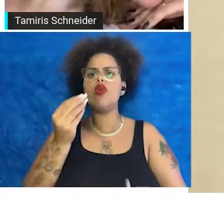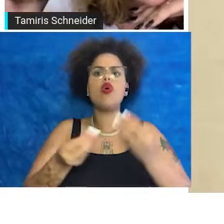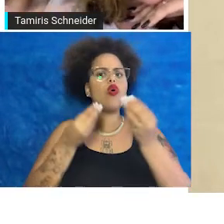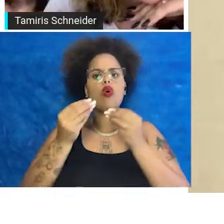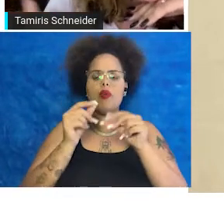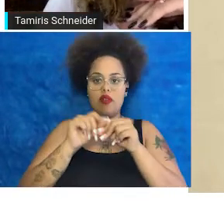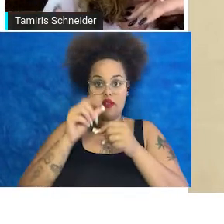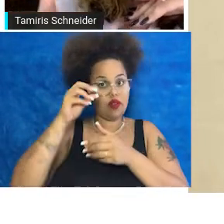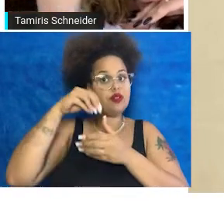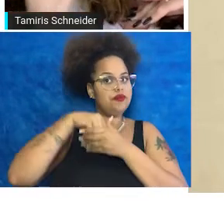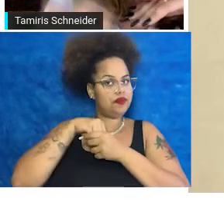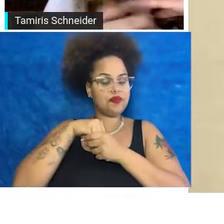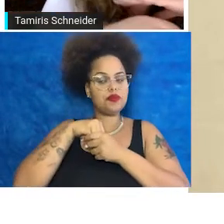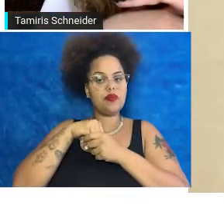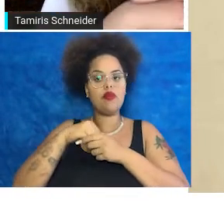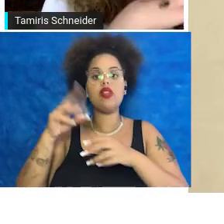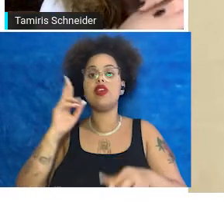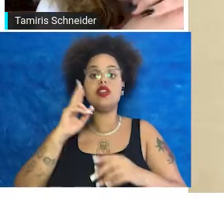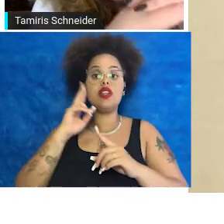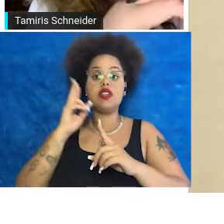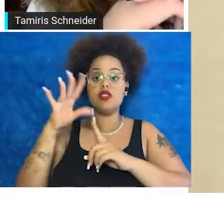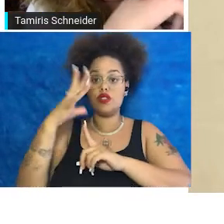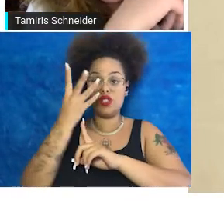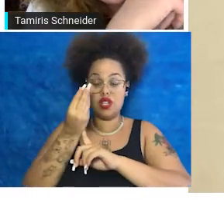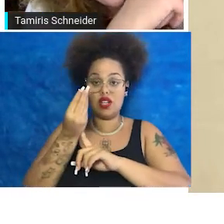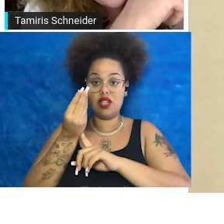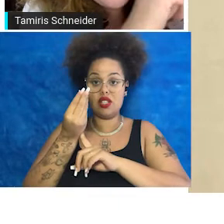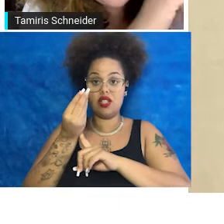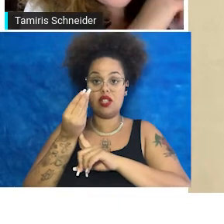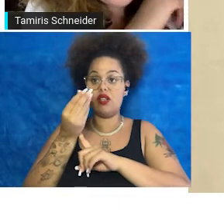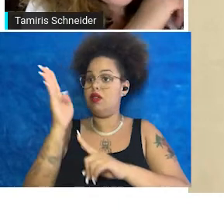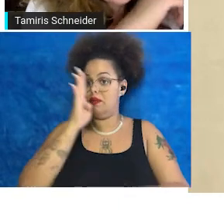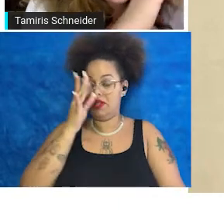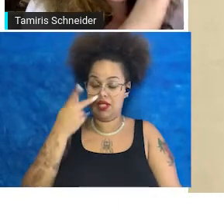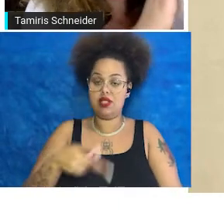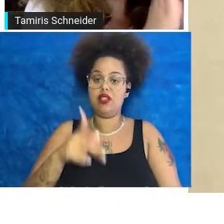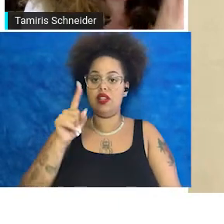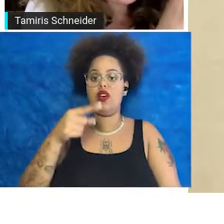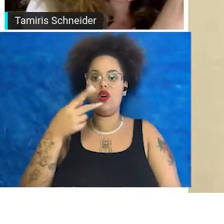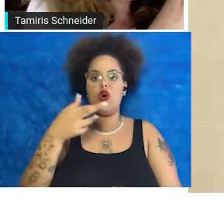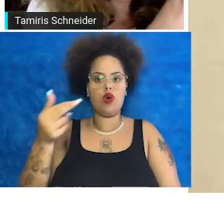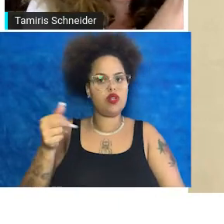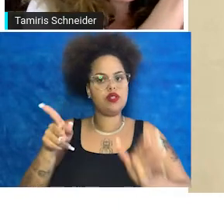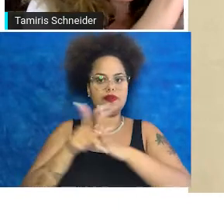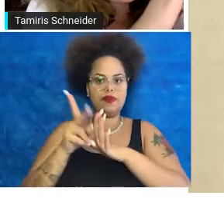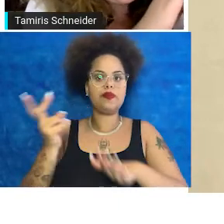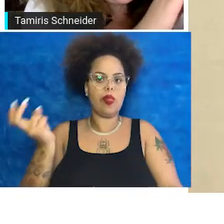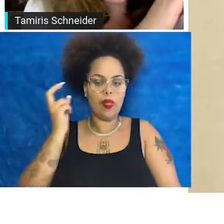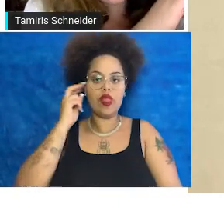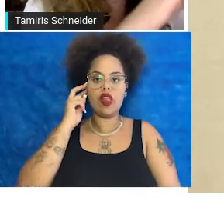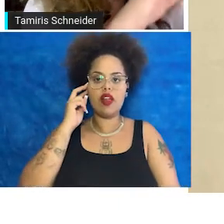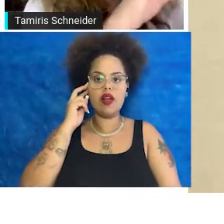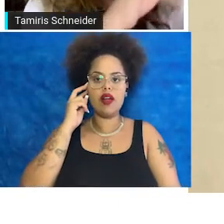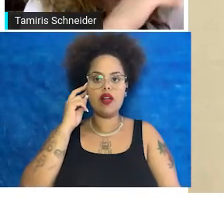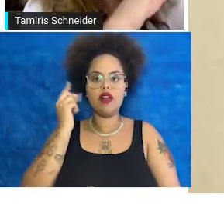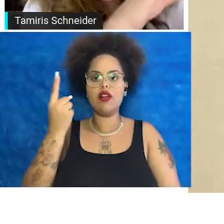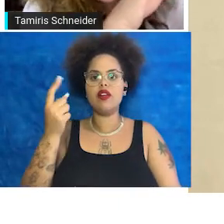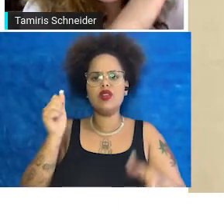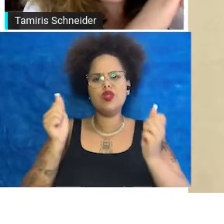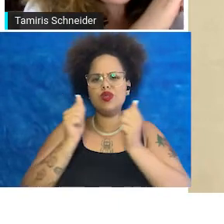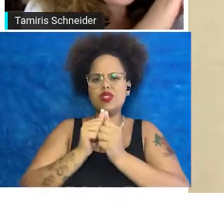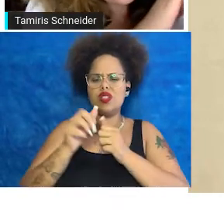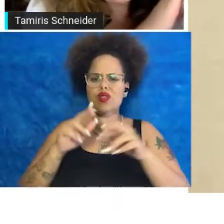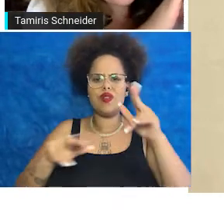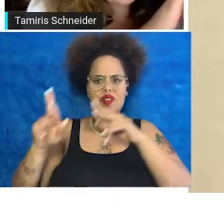aqui dentro, né? E direção de arte no cinema brasileiro também, que é uma coisa da Caixa Cultural, que foi também uma junção de